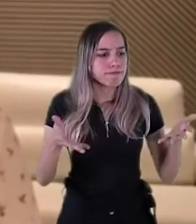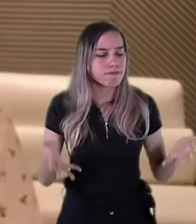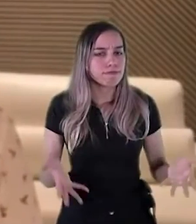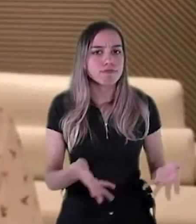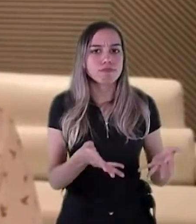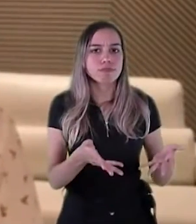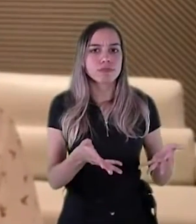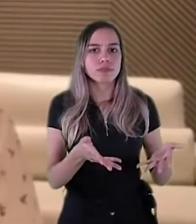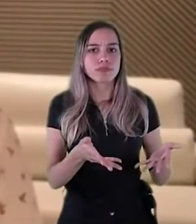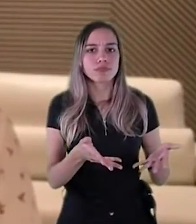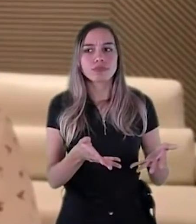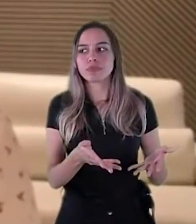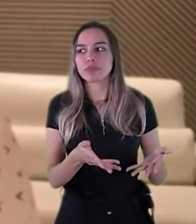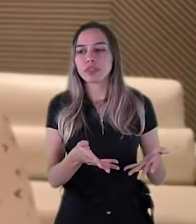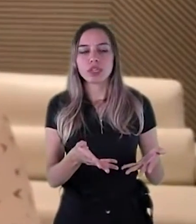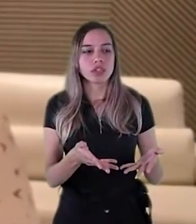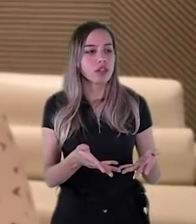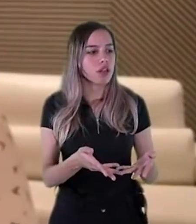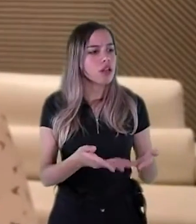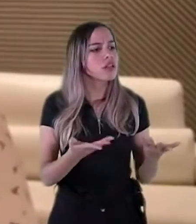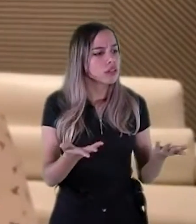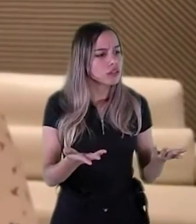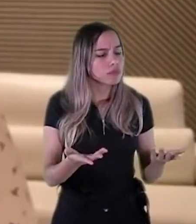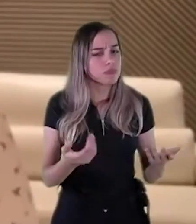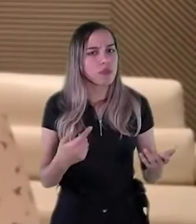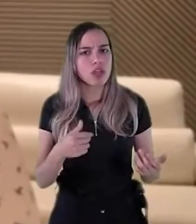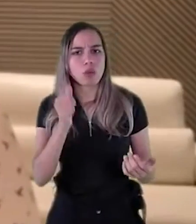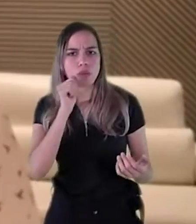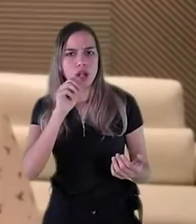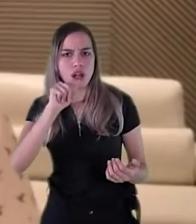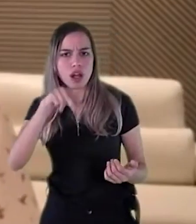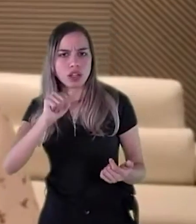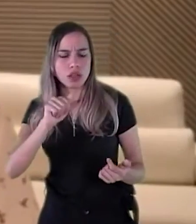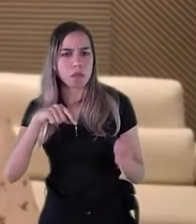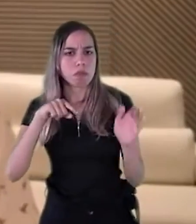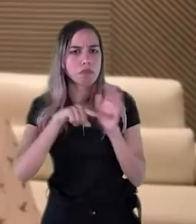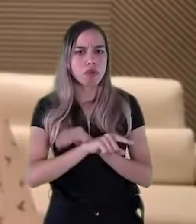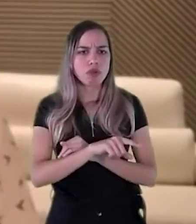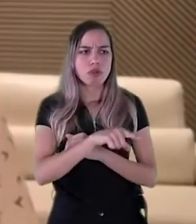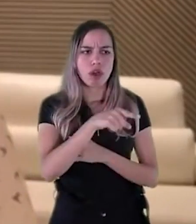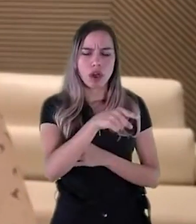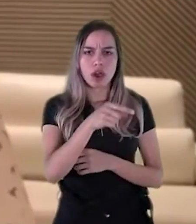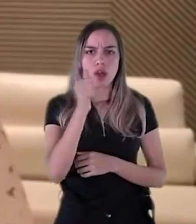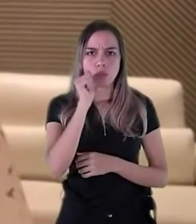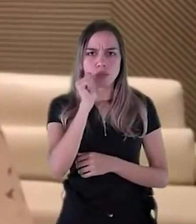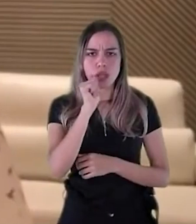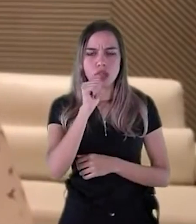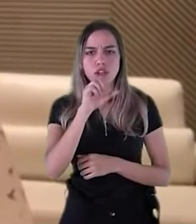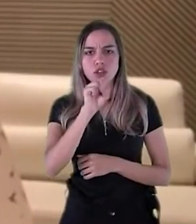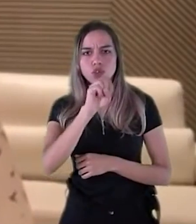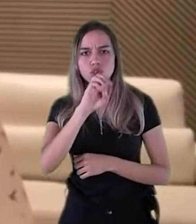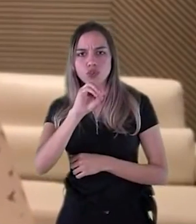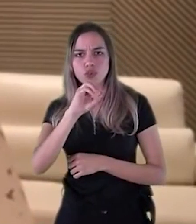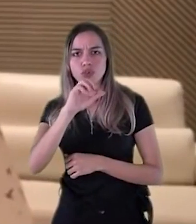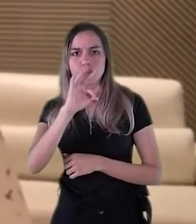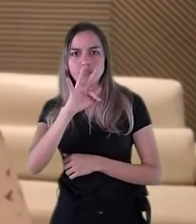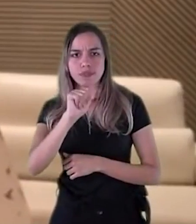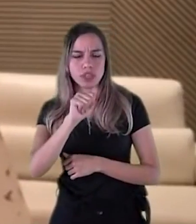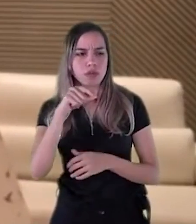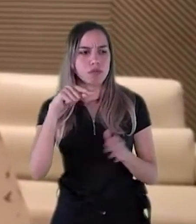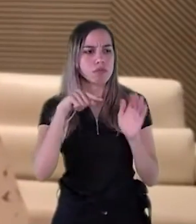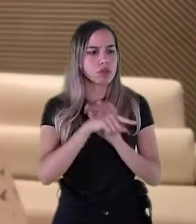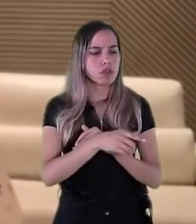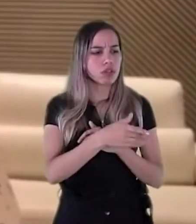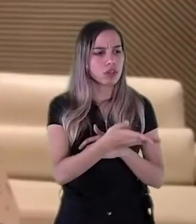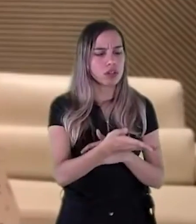Vamos retirar esse mofo, vamos purificar esse ambiente, porque se a gente tiver que morrer, só é justo enfrentar tudo isso